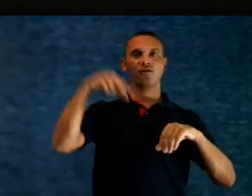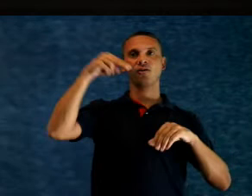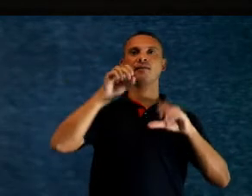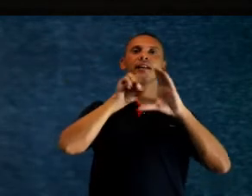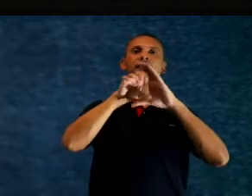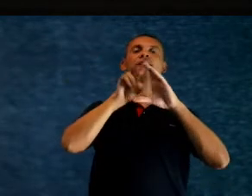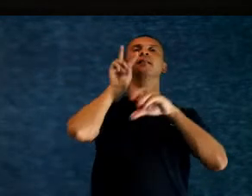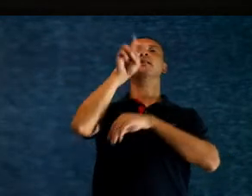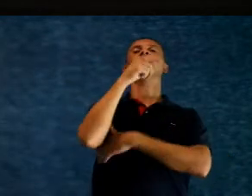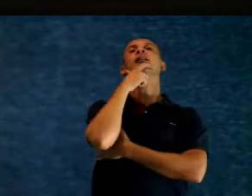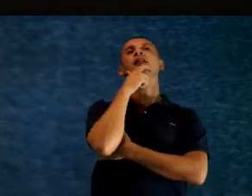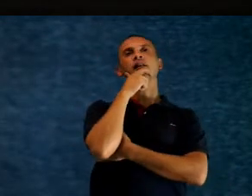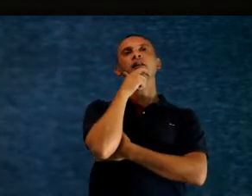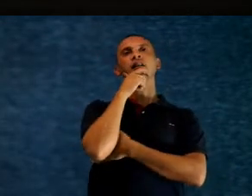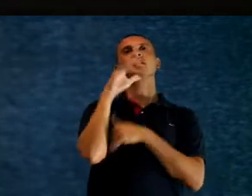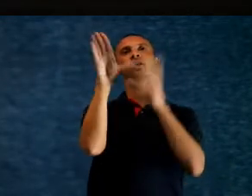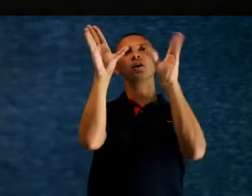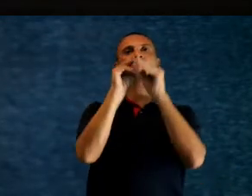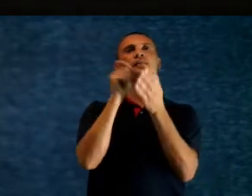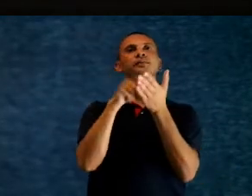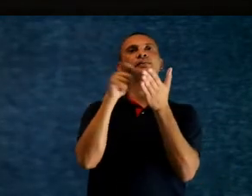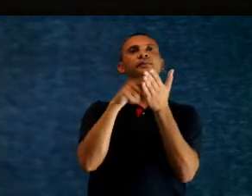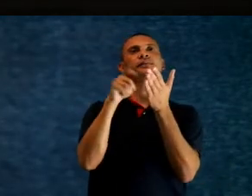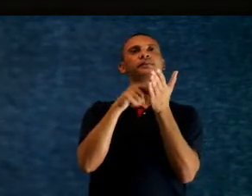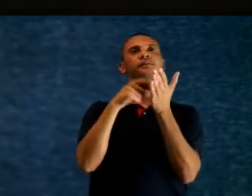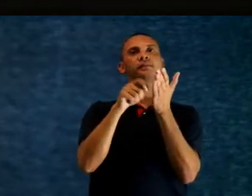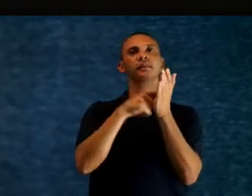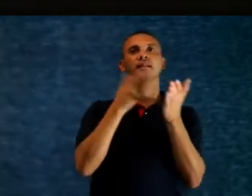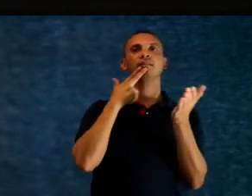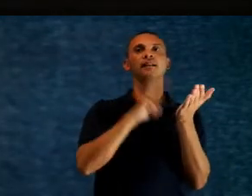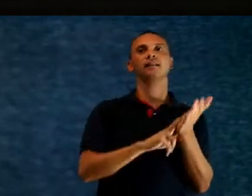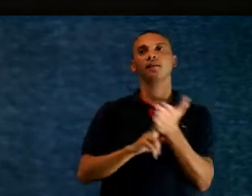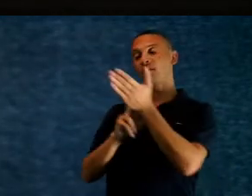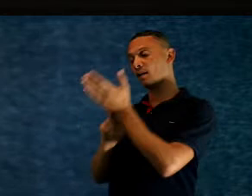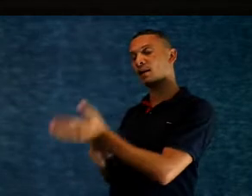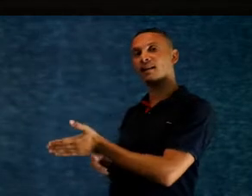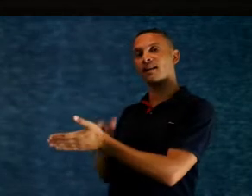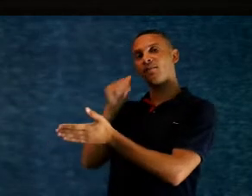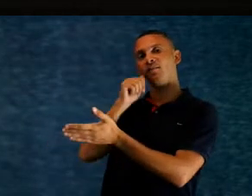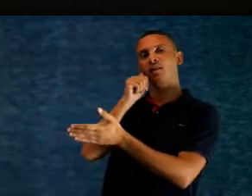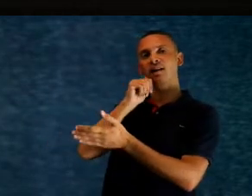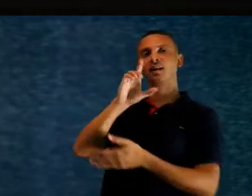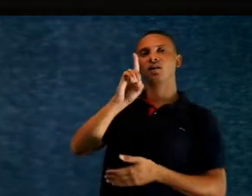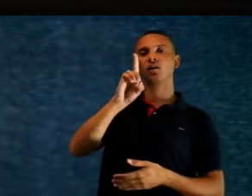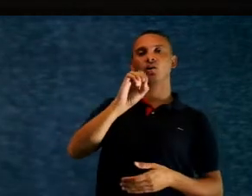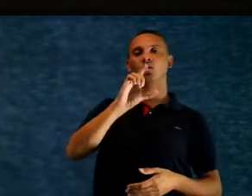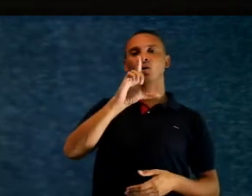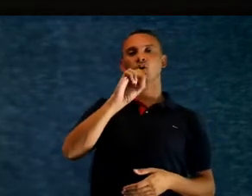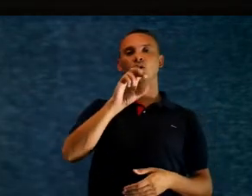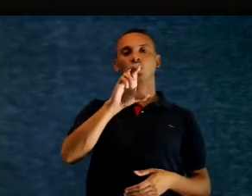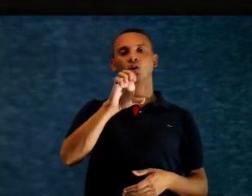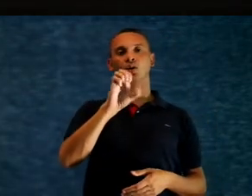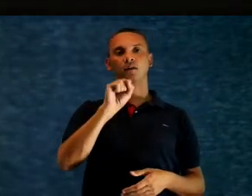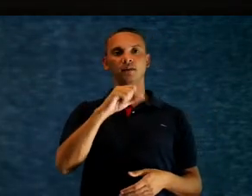Você acredita que ela está agora se embandeirando toda pelo vizinho? E tal. É muito engraçado você imaginar o Drummond